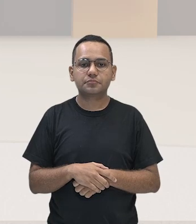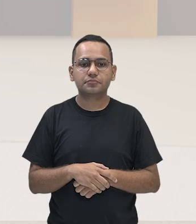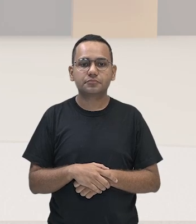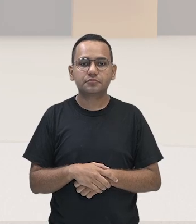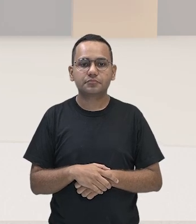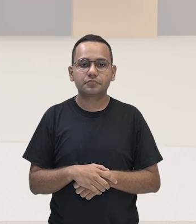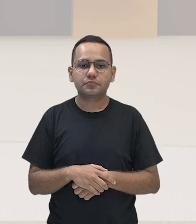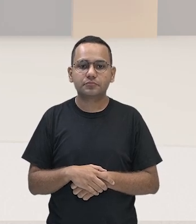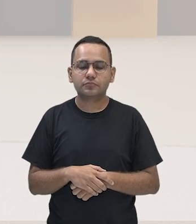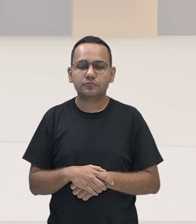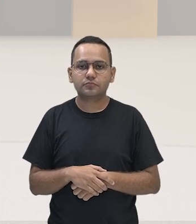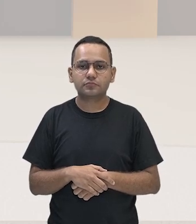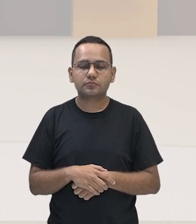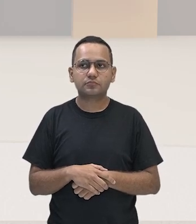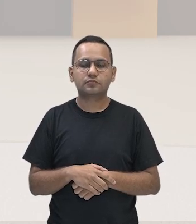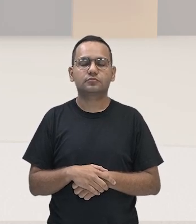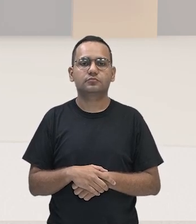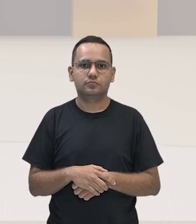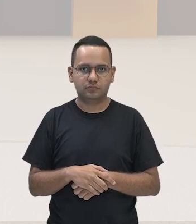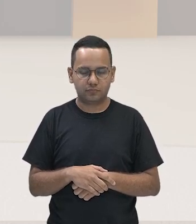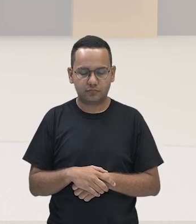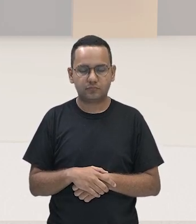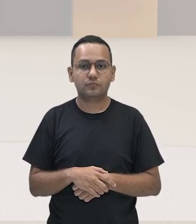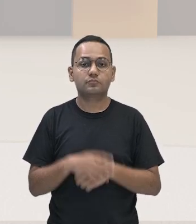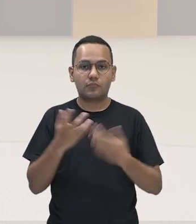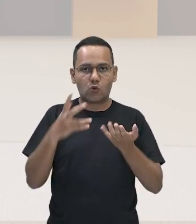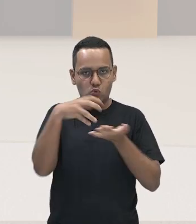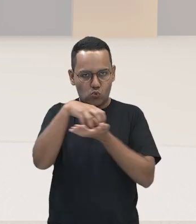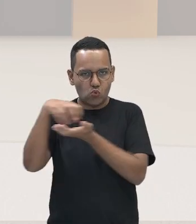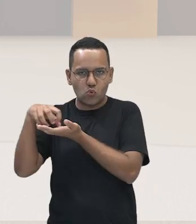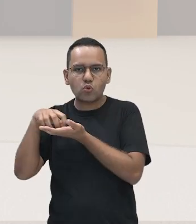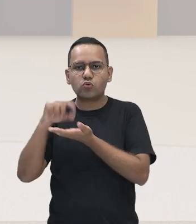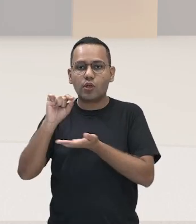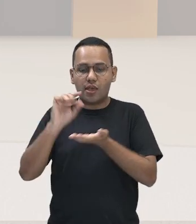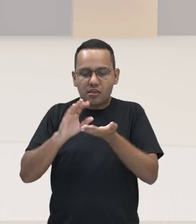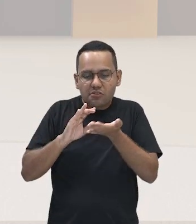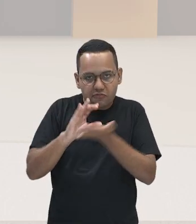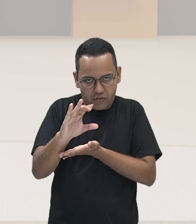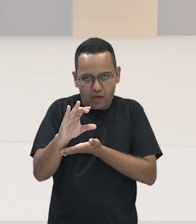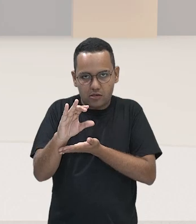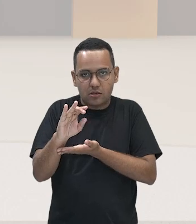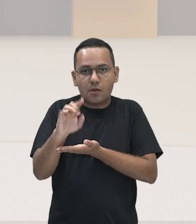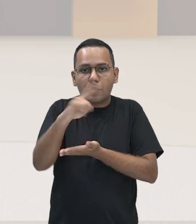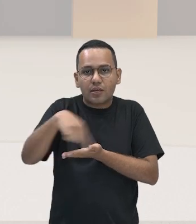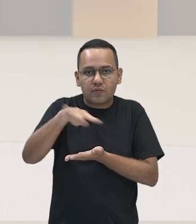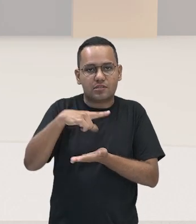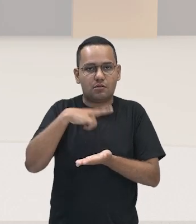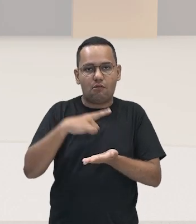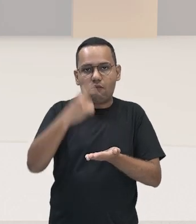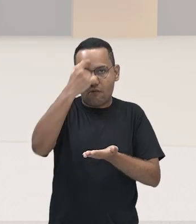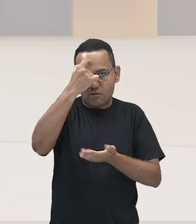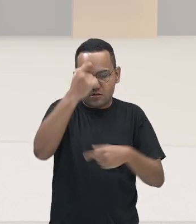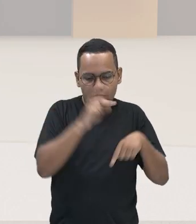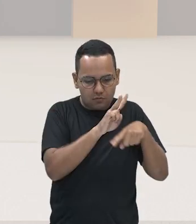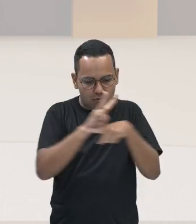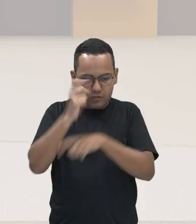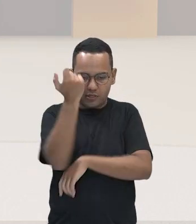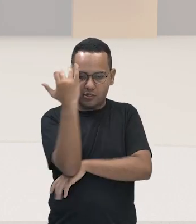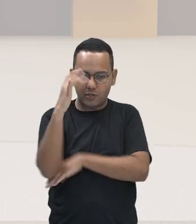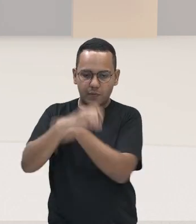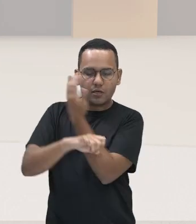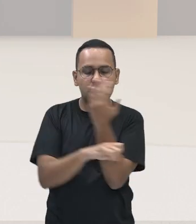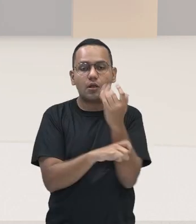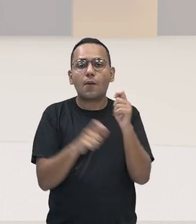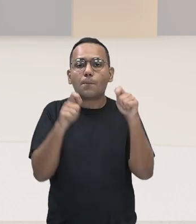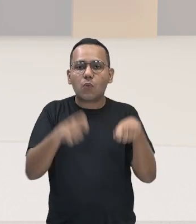prejudicar, né, a floresta, para você remanejar, né, trabalhar de forma consciente aí o seu produto